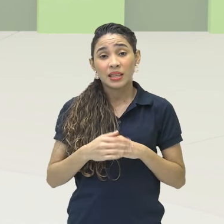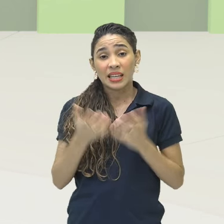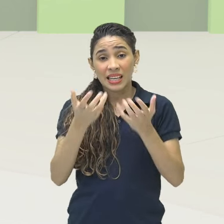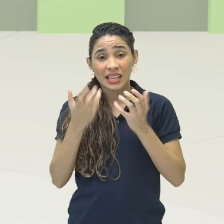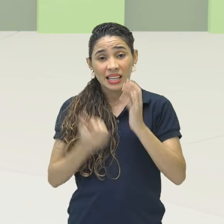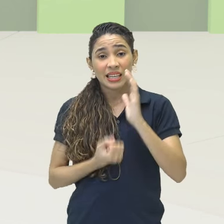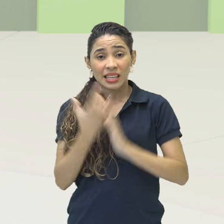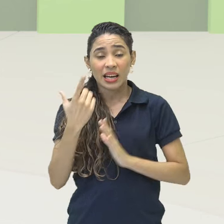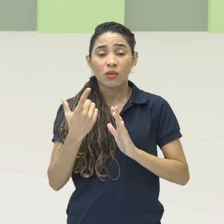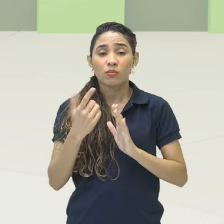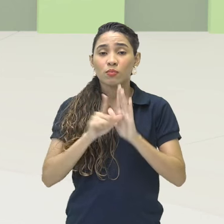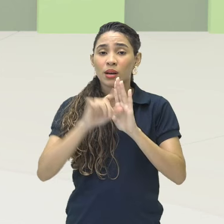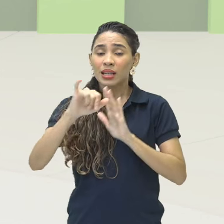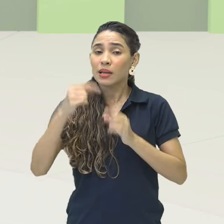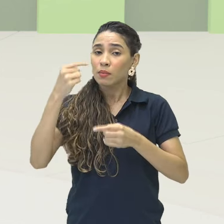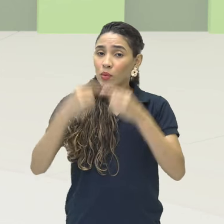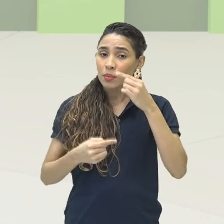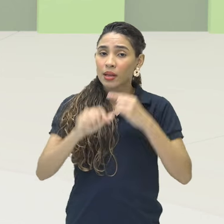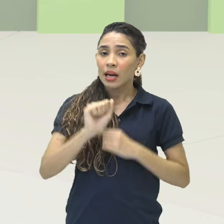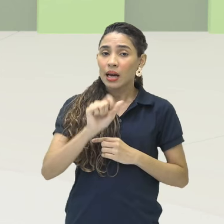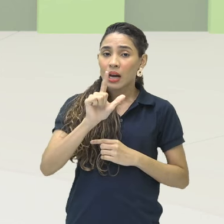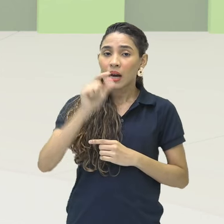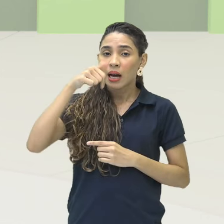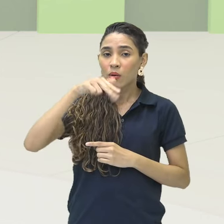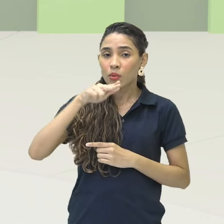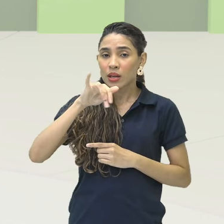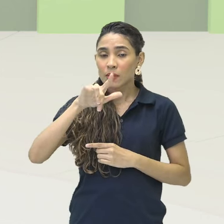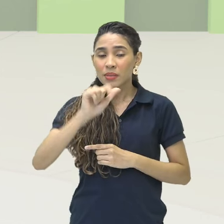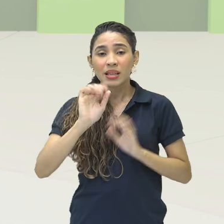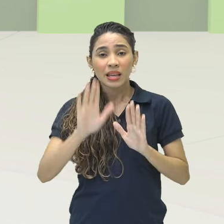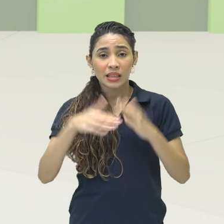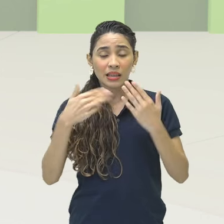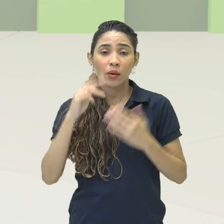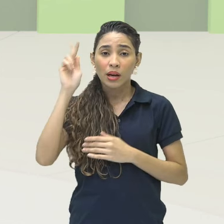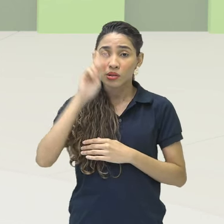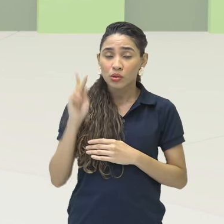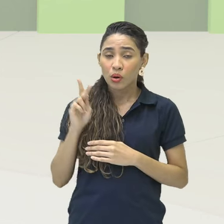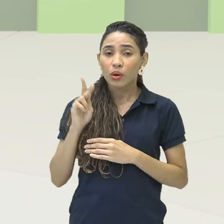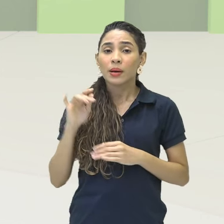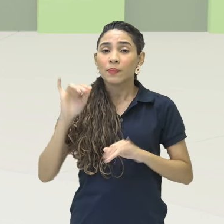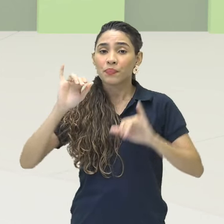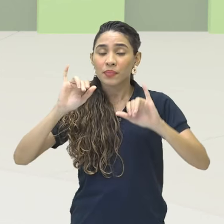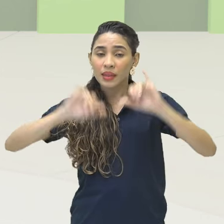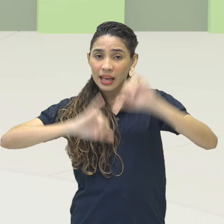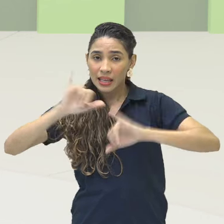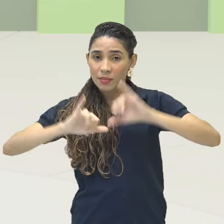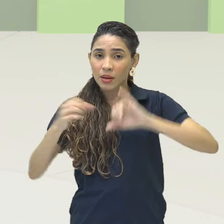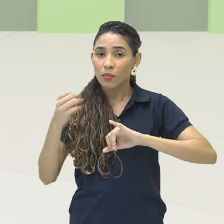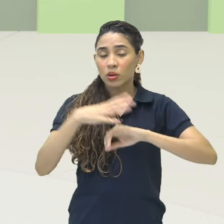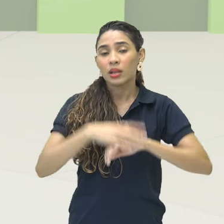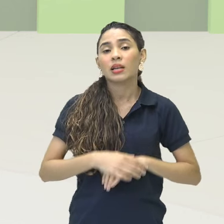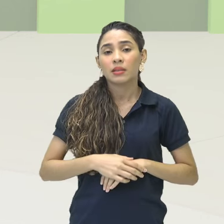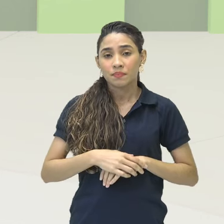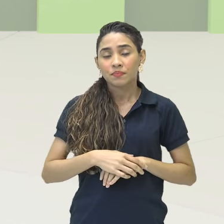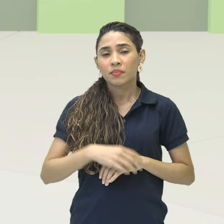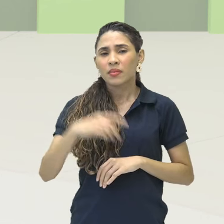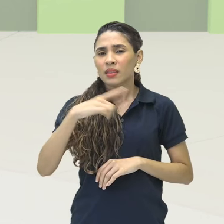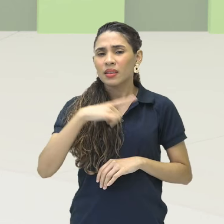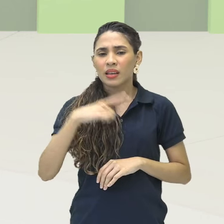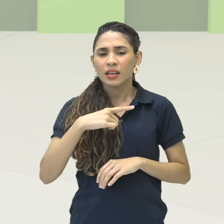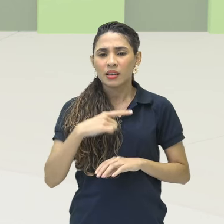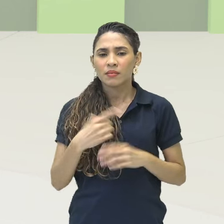criou uma lei para proibir a alquimia. Então, a história da química moderna, ela pode ser traçada até